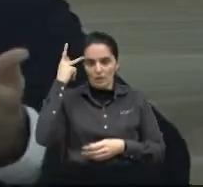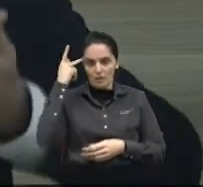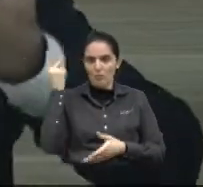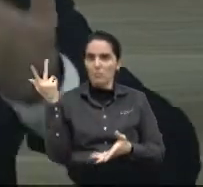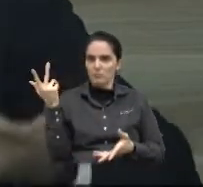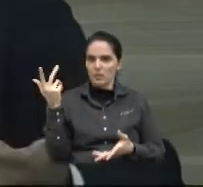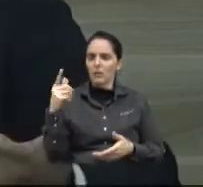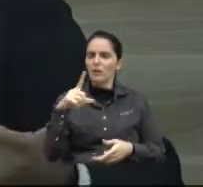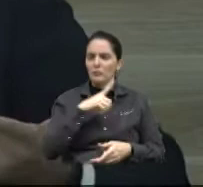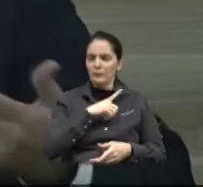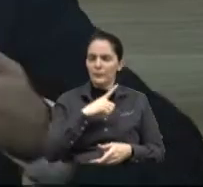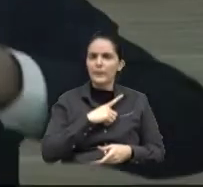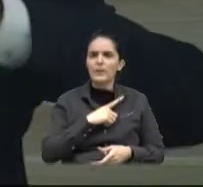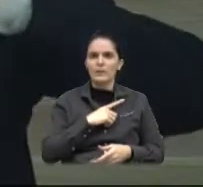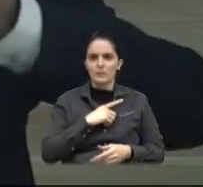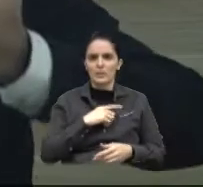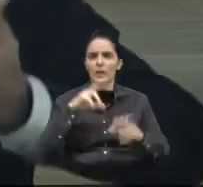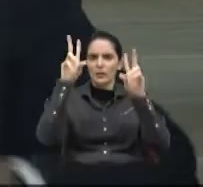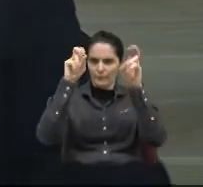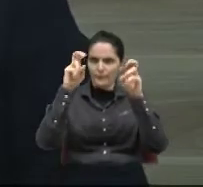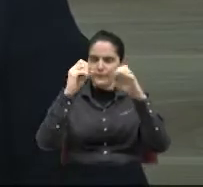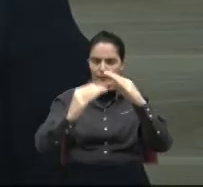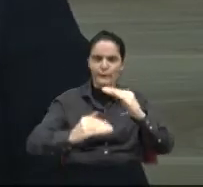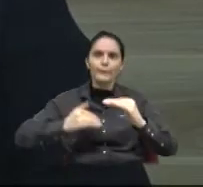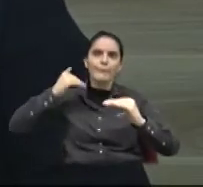recessão numa crise é